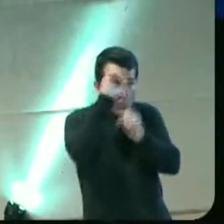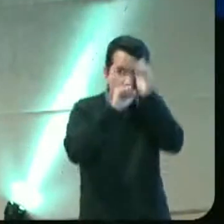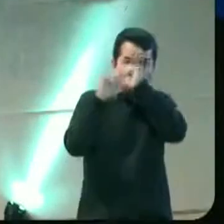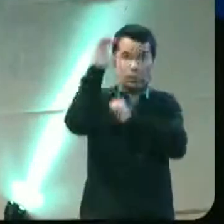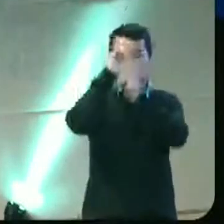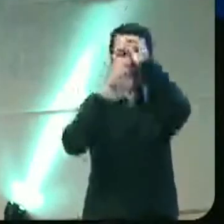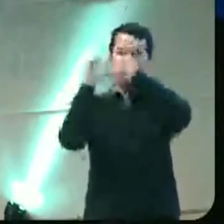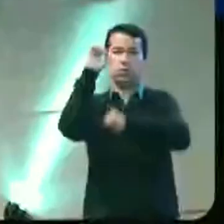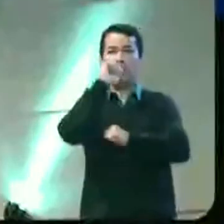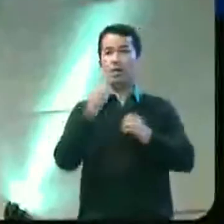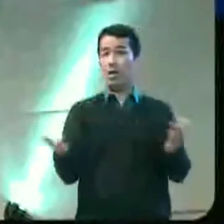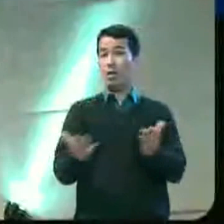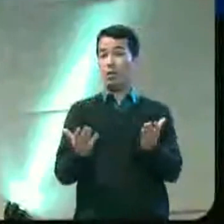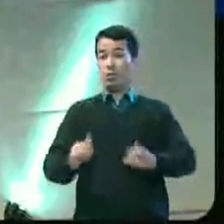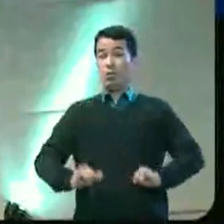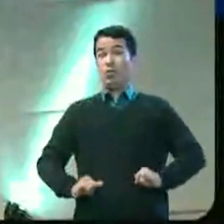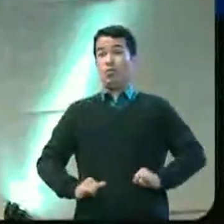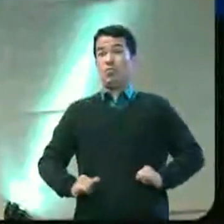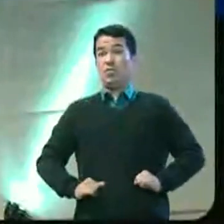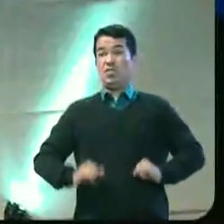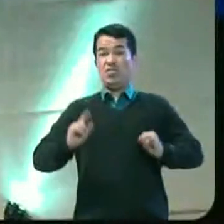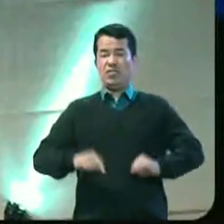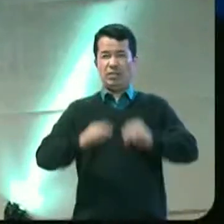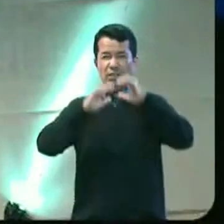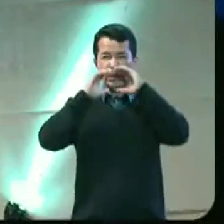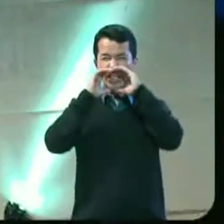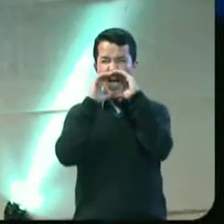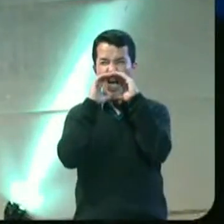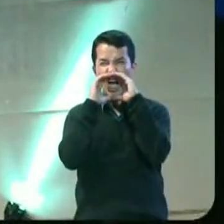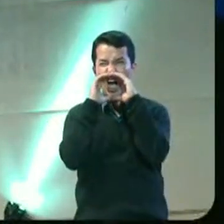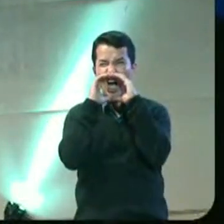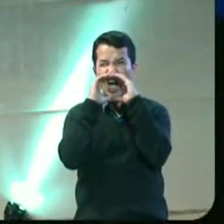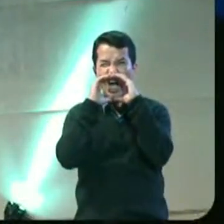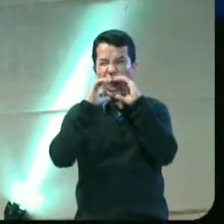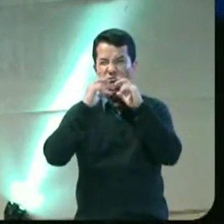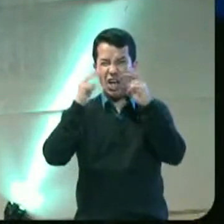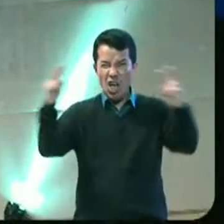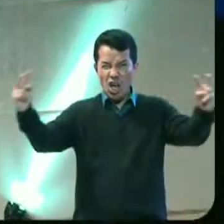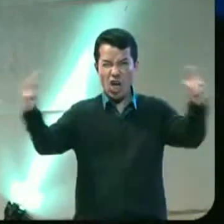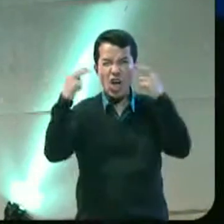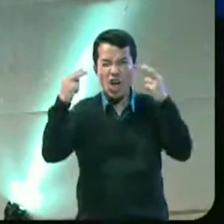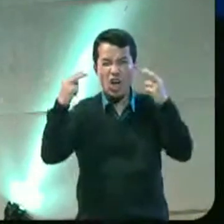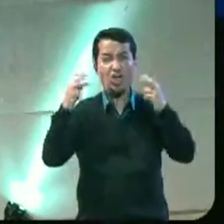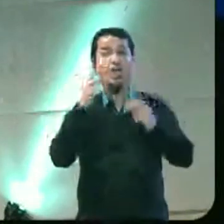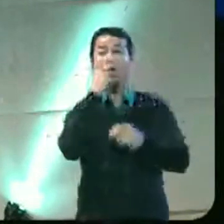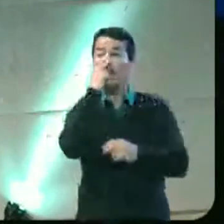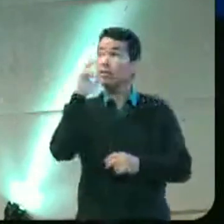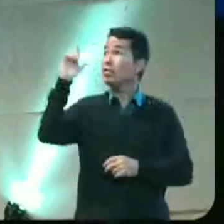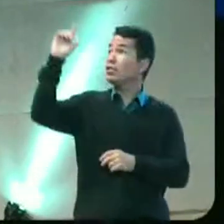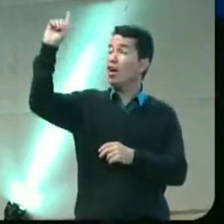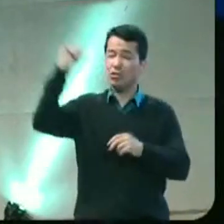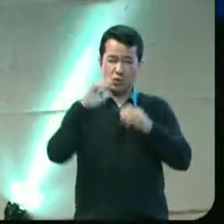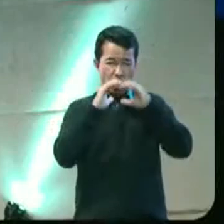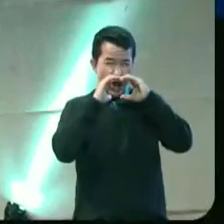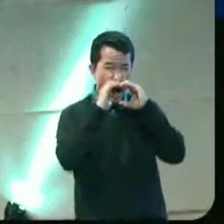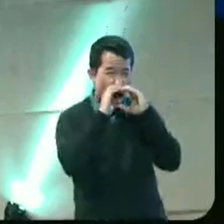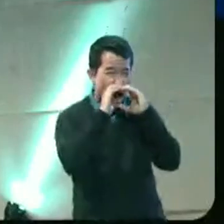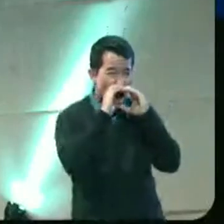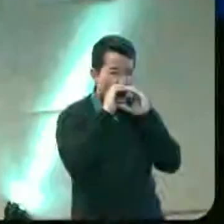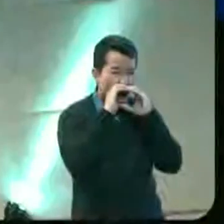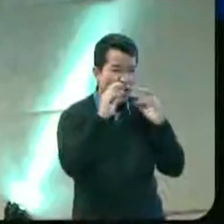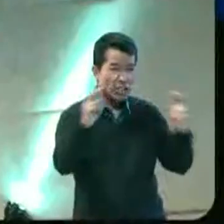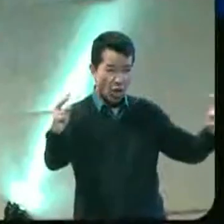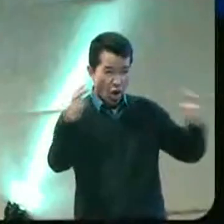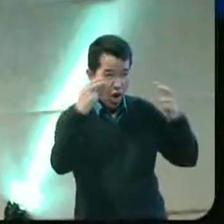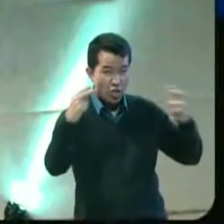é o megafone de Deus para um mundo surdo. Esse é o tempo onde as pessoas mais vão